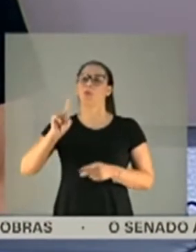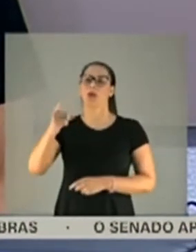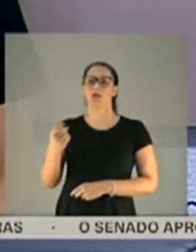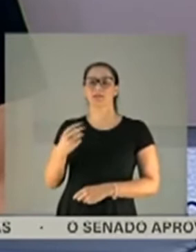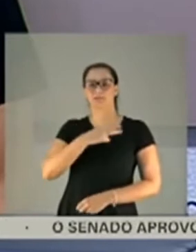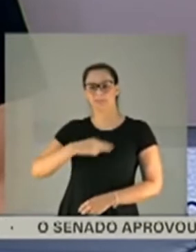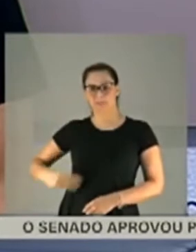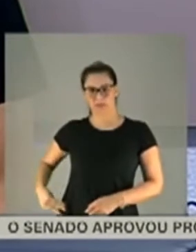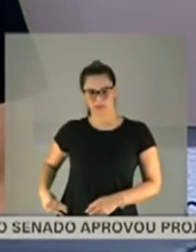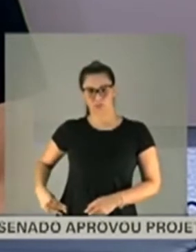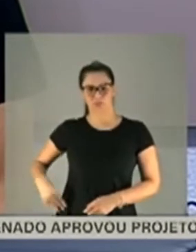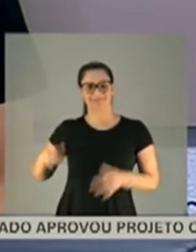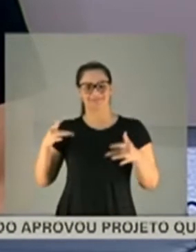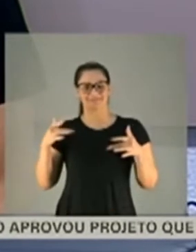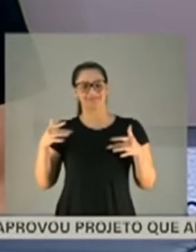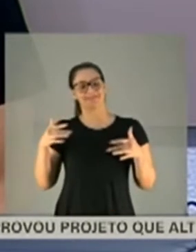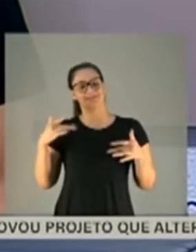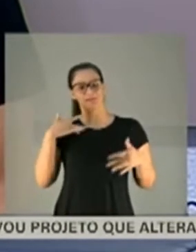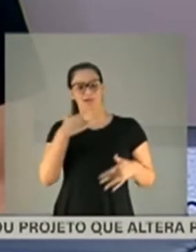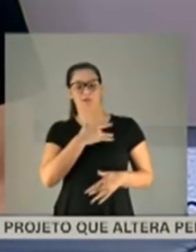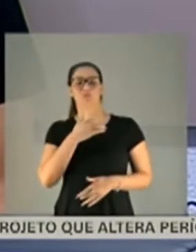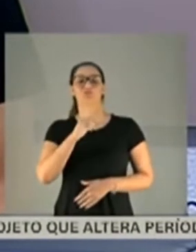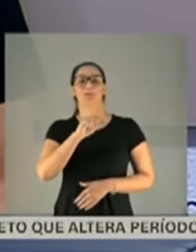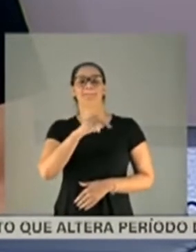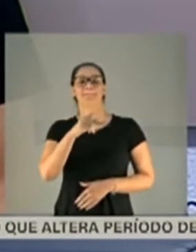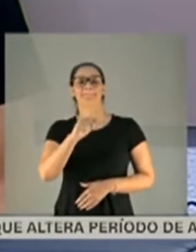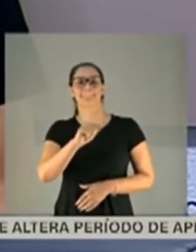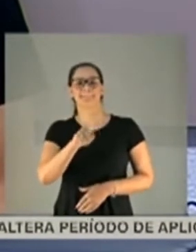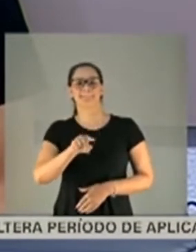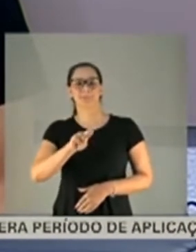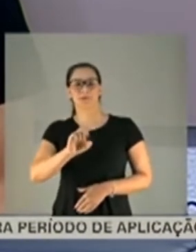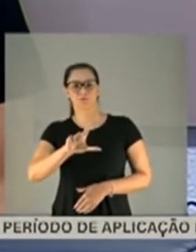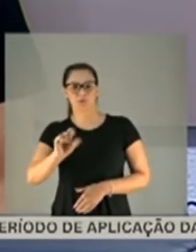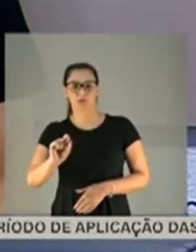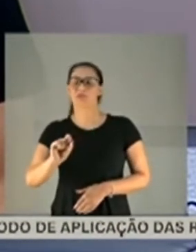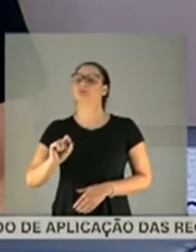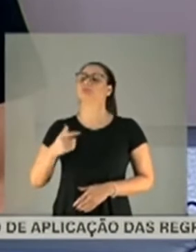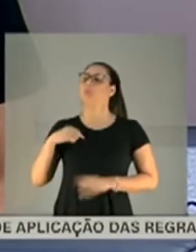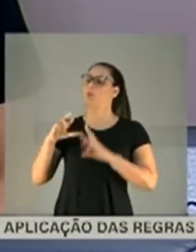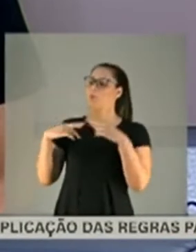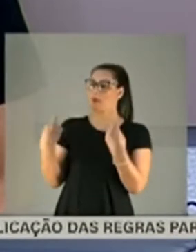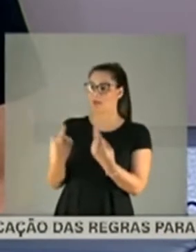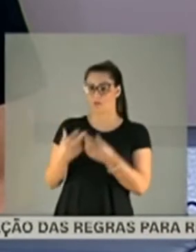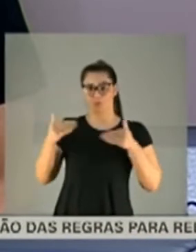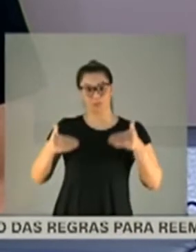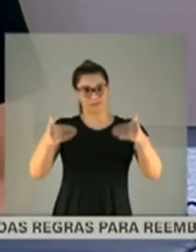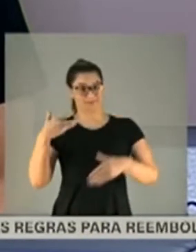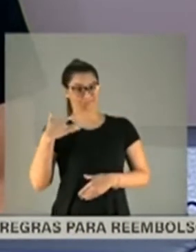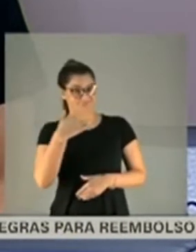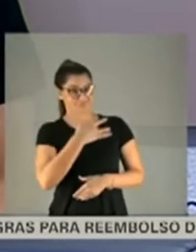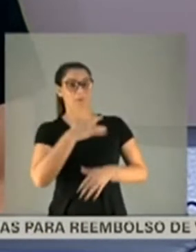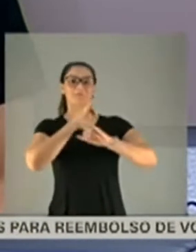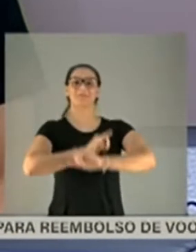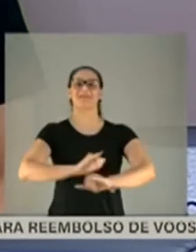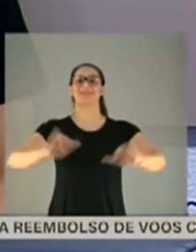Saúde, general Pazuello, para uma cerimônia no Ministério da Saúde, onde a vacina seria anunciada